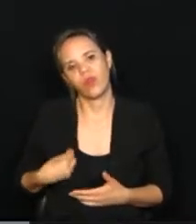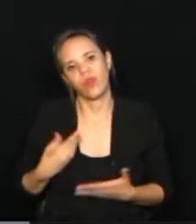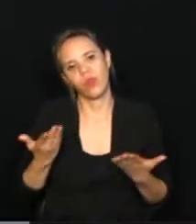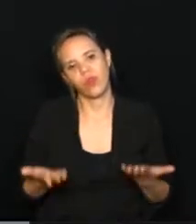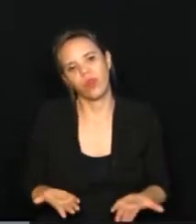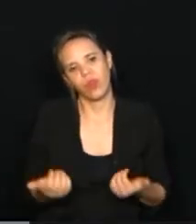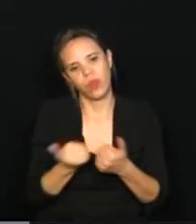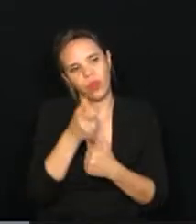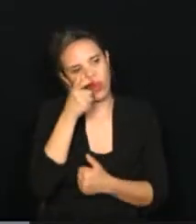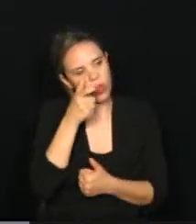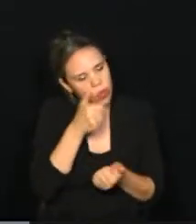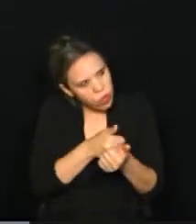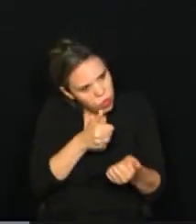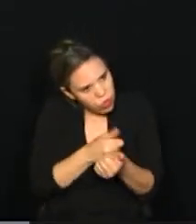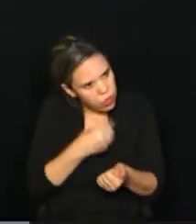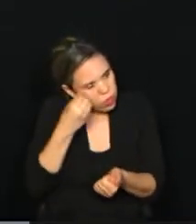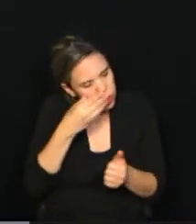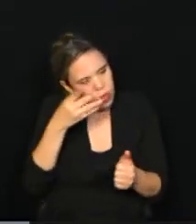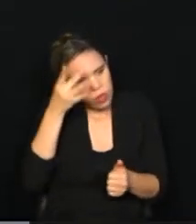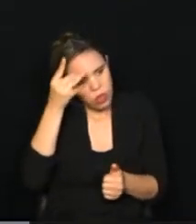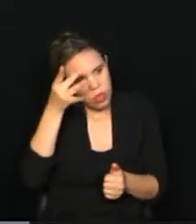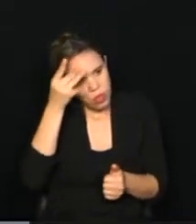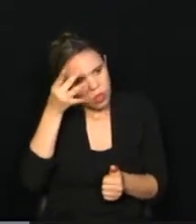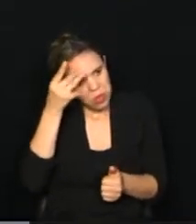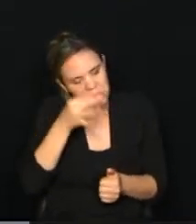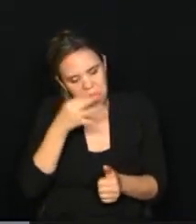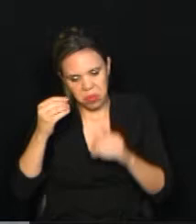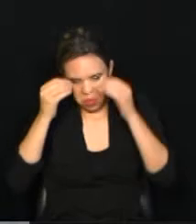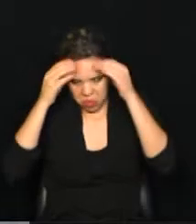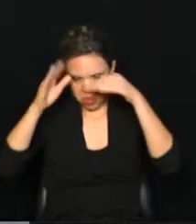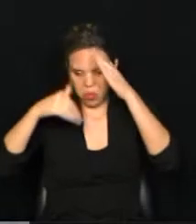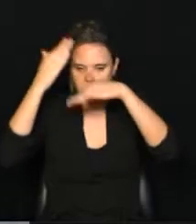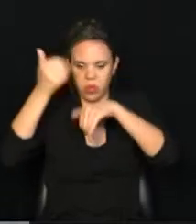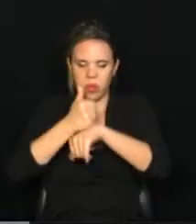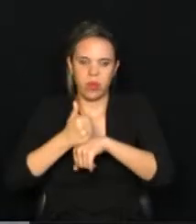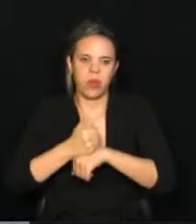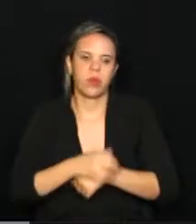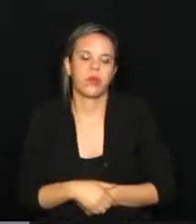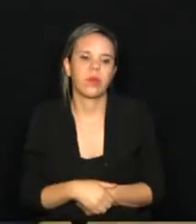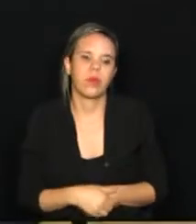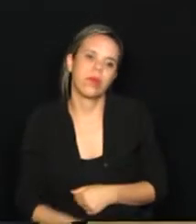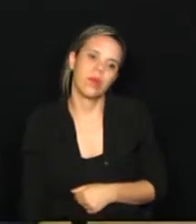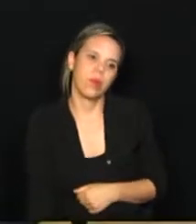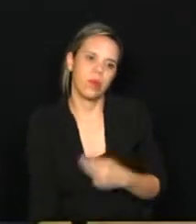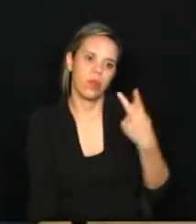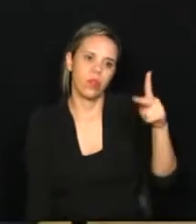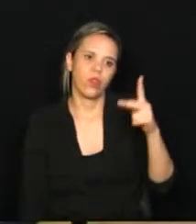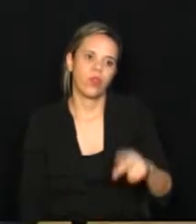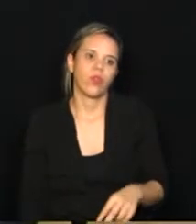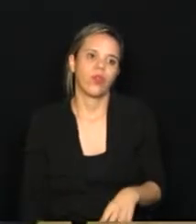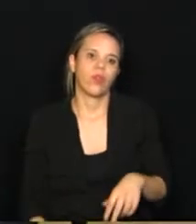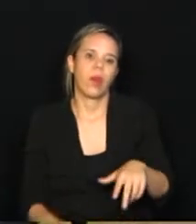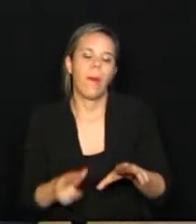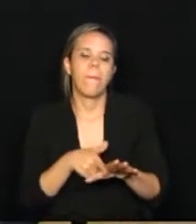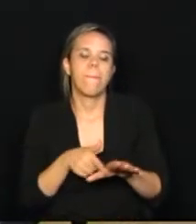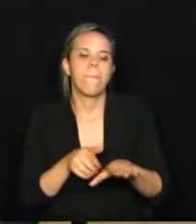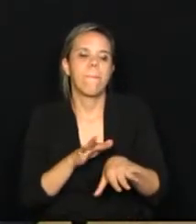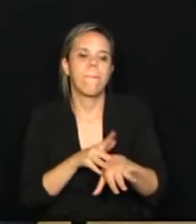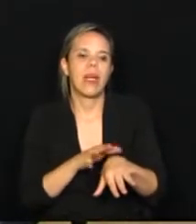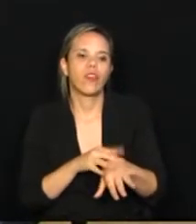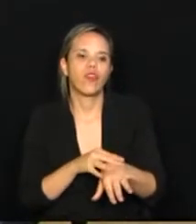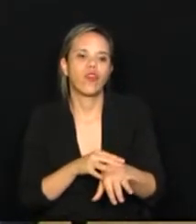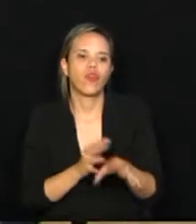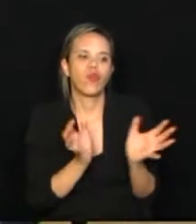banco, vendo de perto, eu acho que foi uma evolução tremenda para minha carreira. E essa sua torção no pé foi pelo clube ou